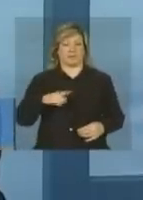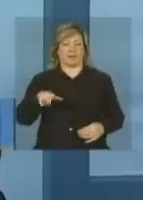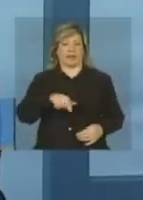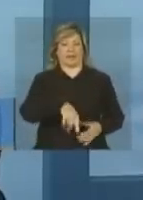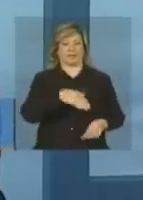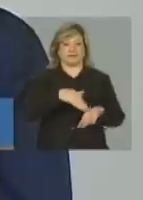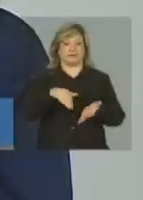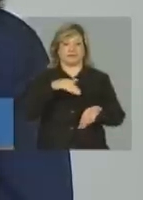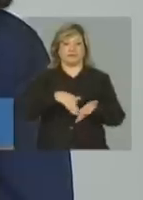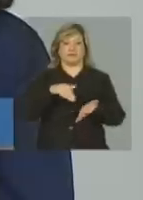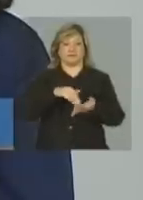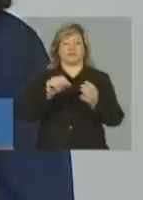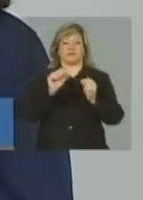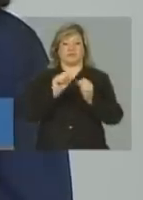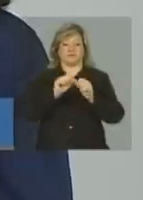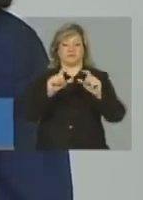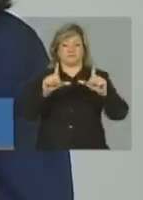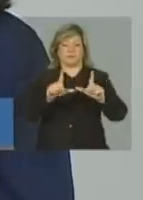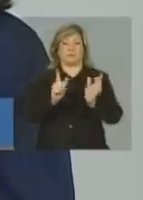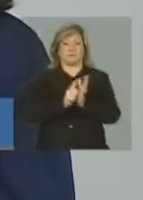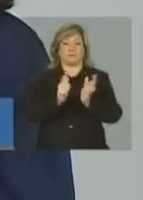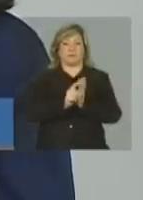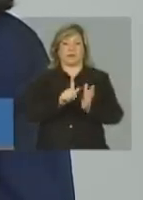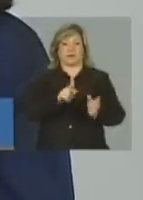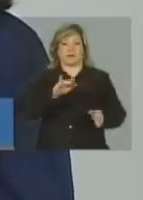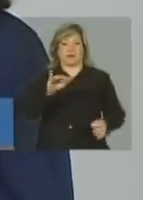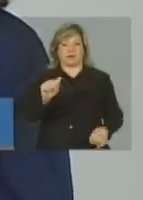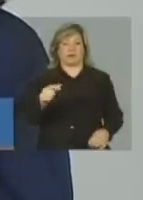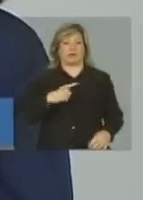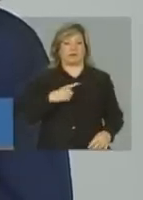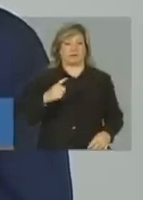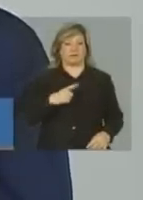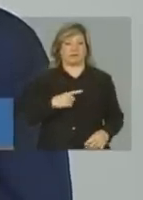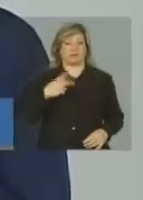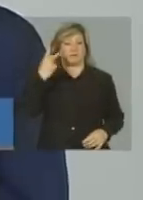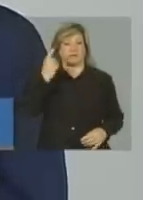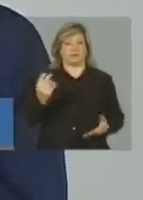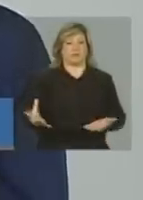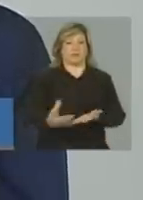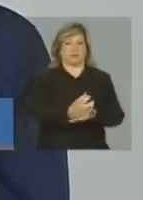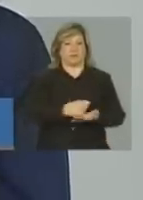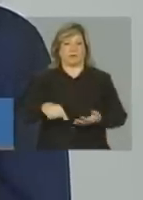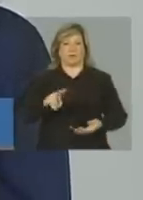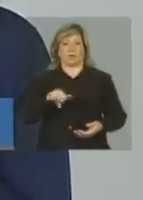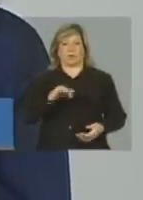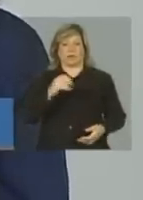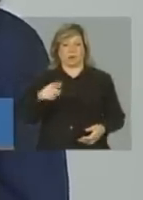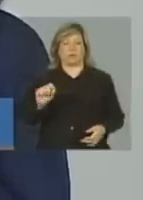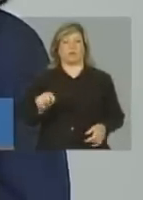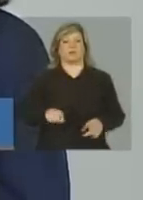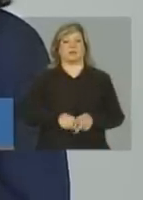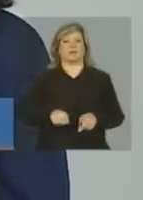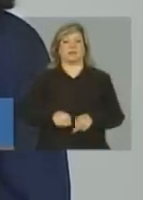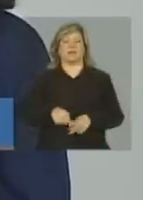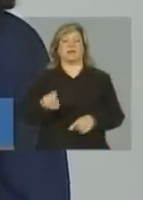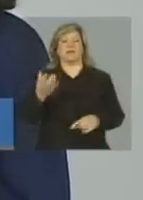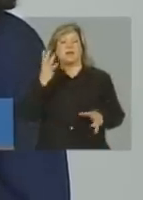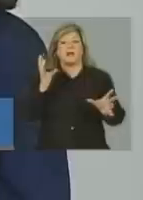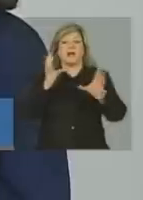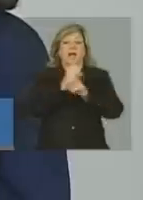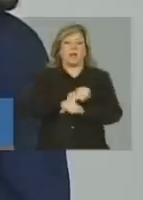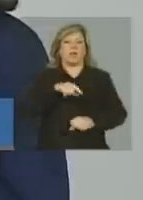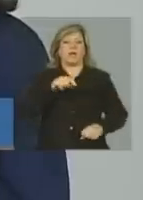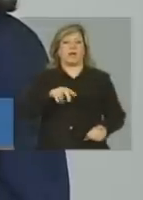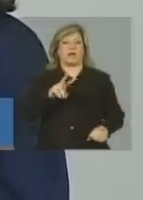secretaria ela gera uma guia, que é a GRU, a Guia de Recolhimento da União, e é importante que, para o cálculo desses